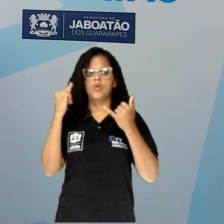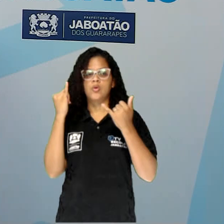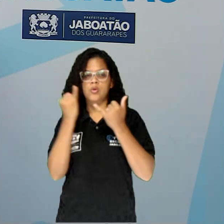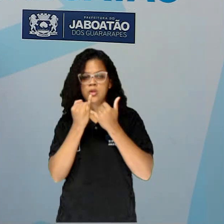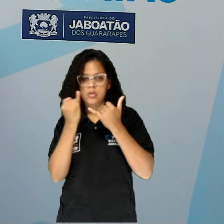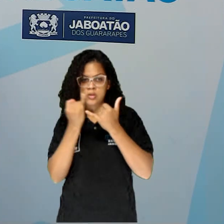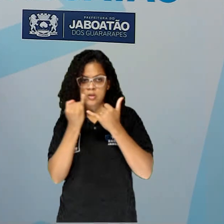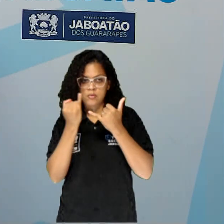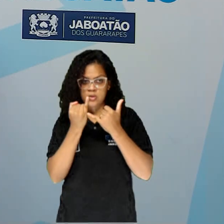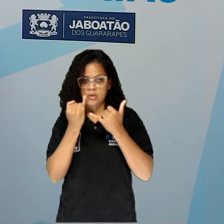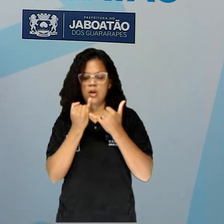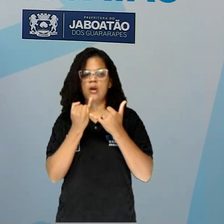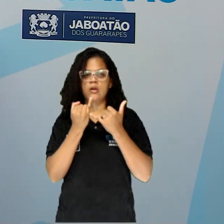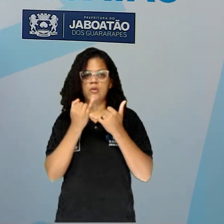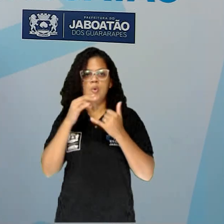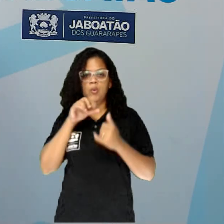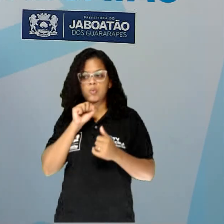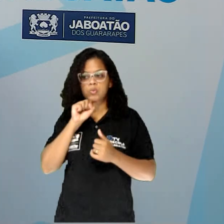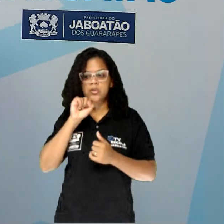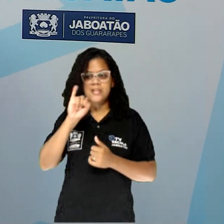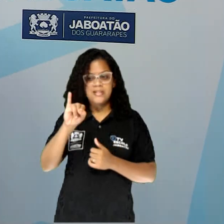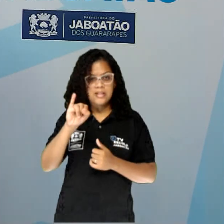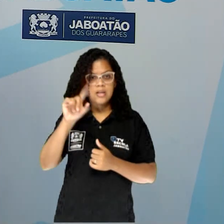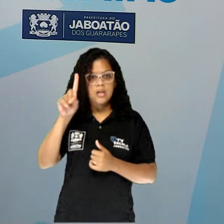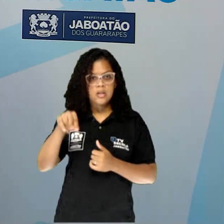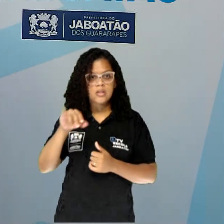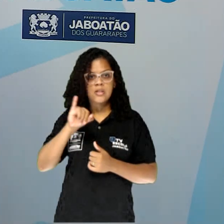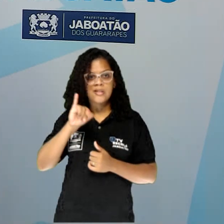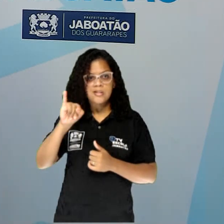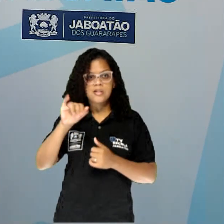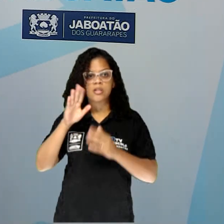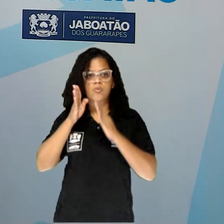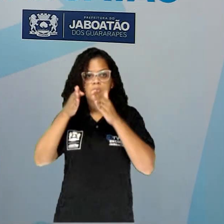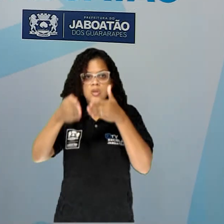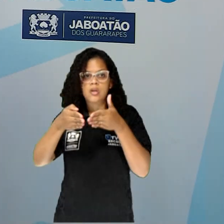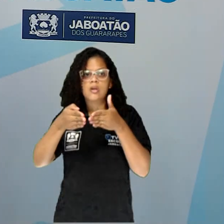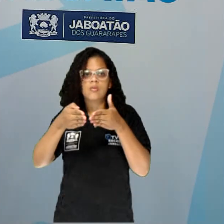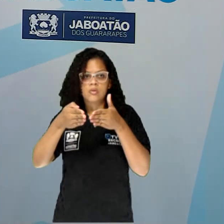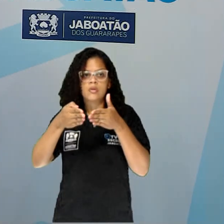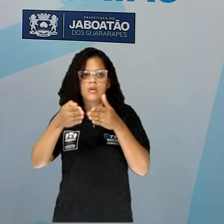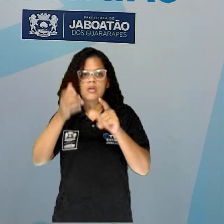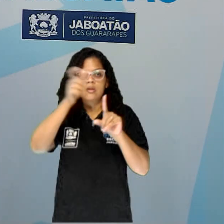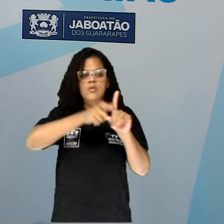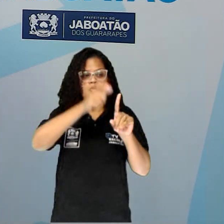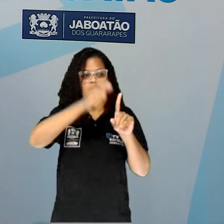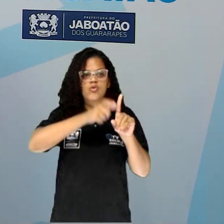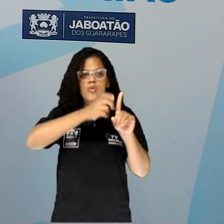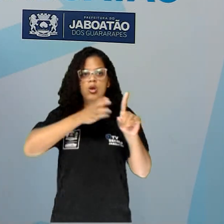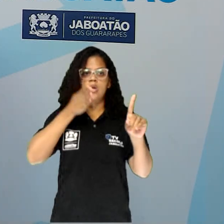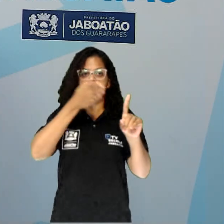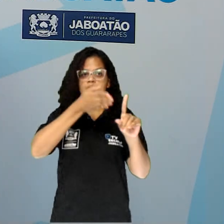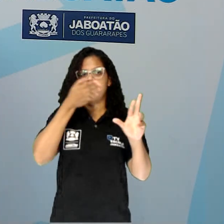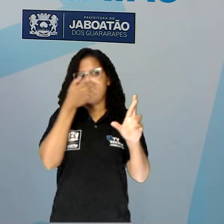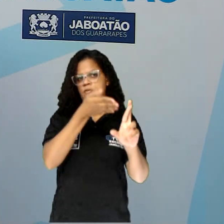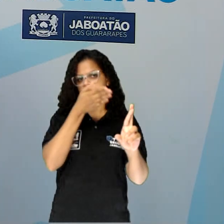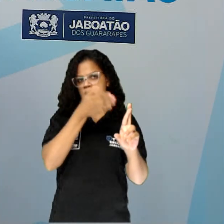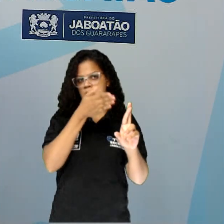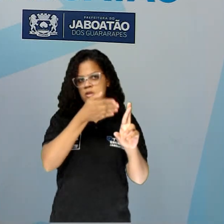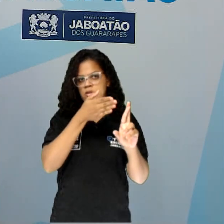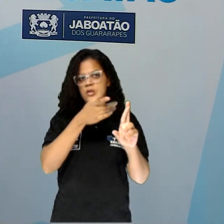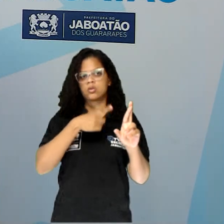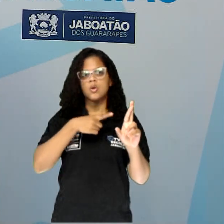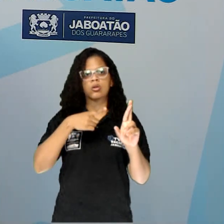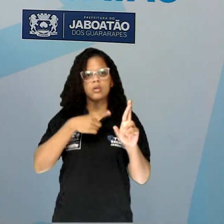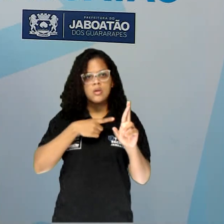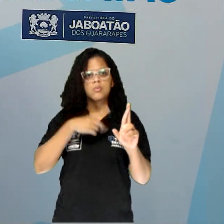com o si, esse si vai ser índice de indeterminação do sujeito. Logo, a gente só vai ter voz passiva se